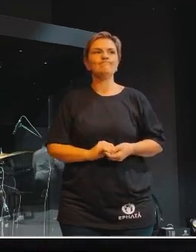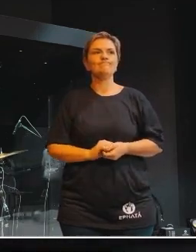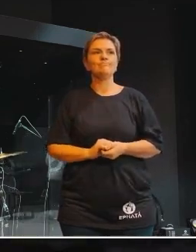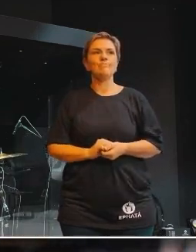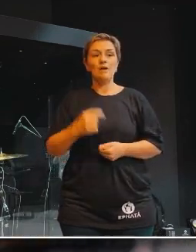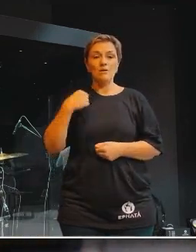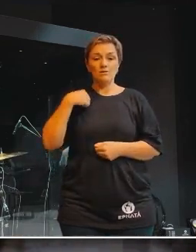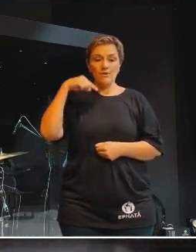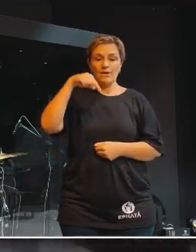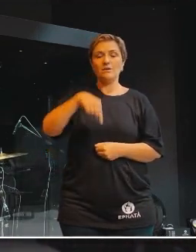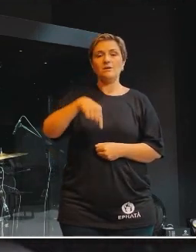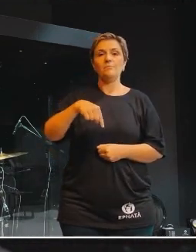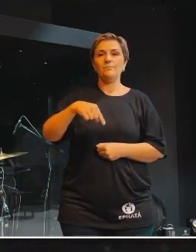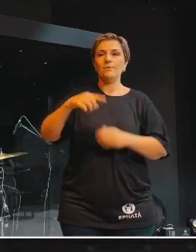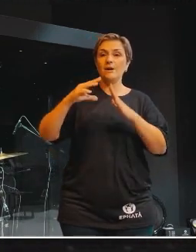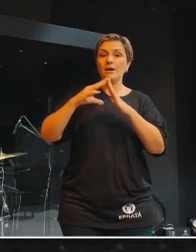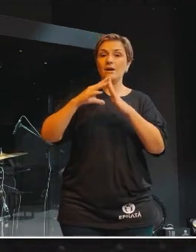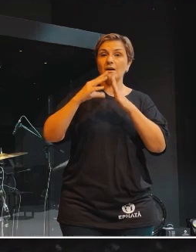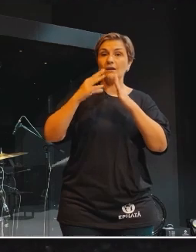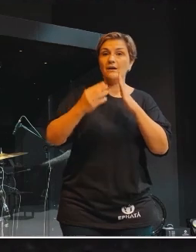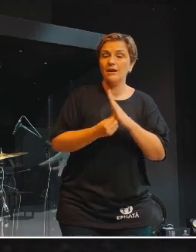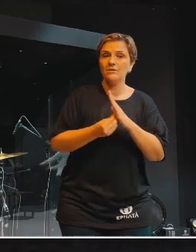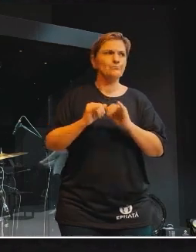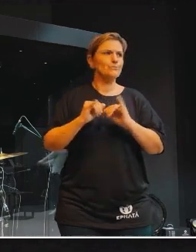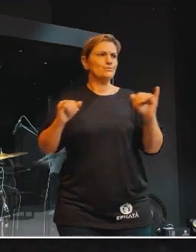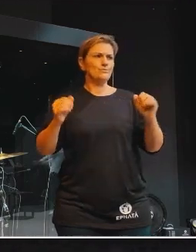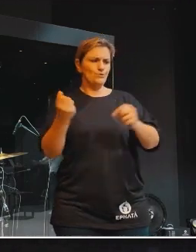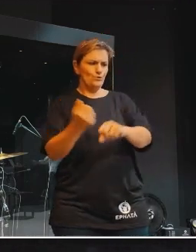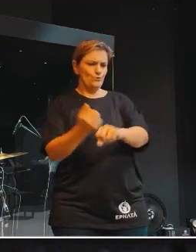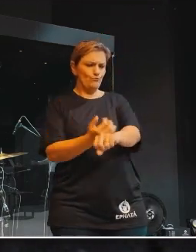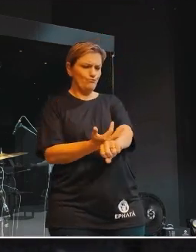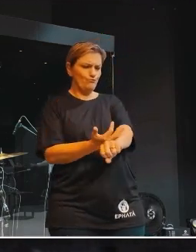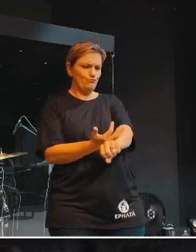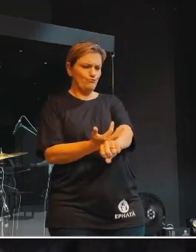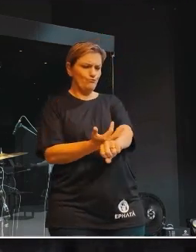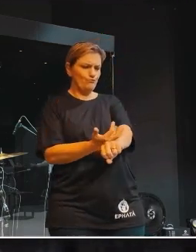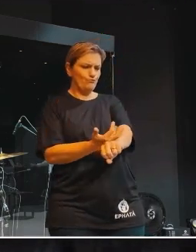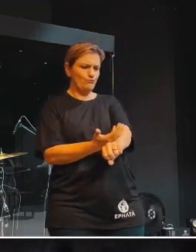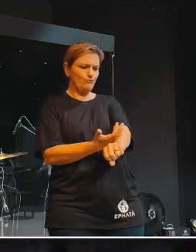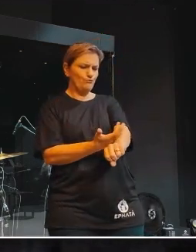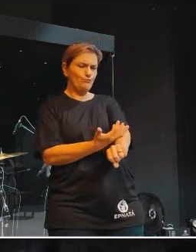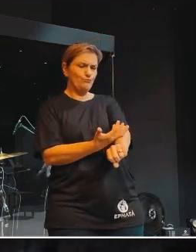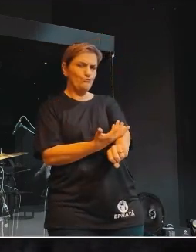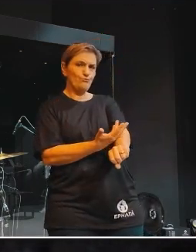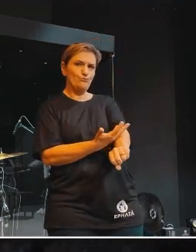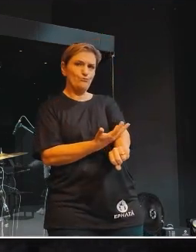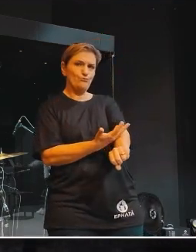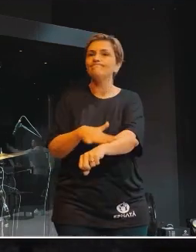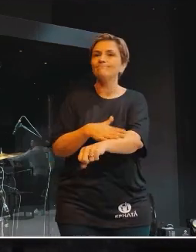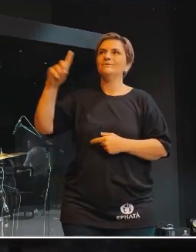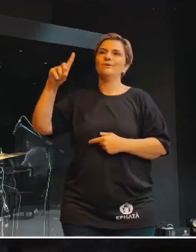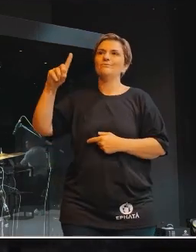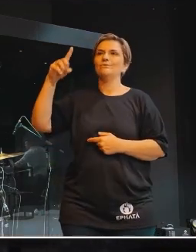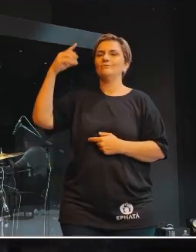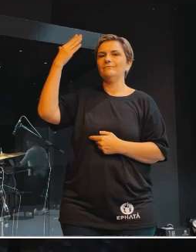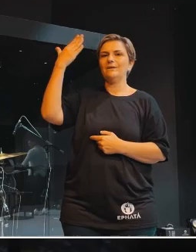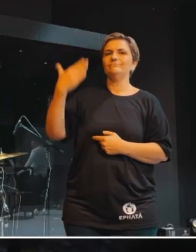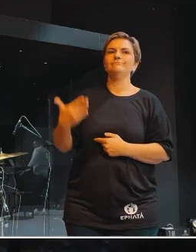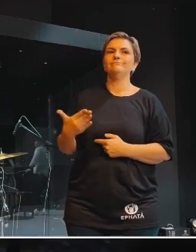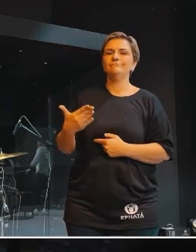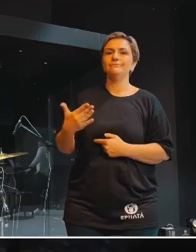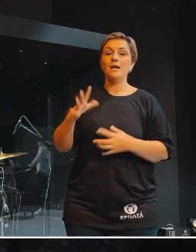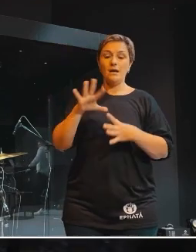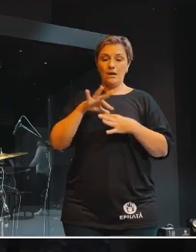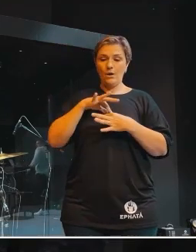a igreja e se não sentiu arrepio na pele, é porque Deus não está. Alma.